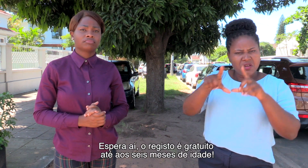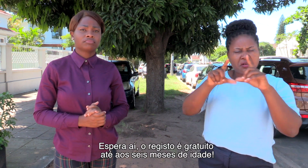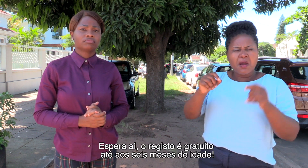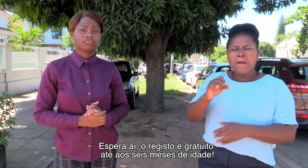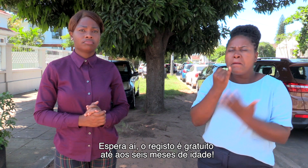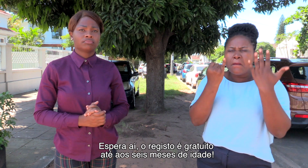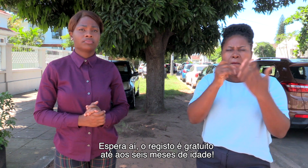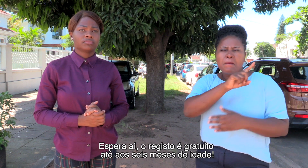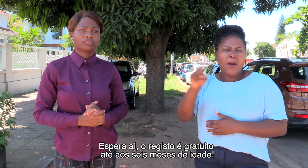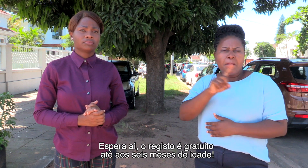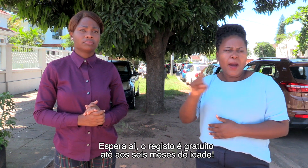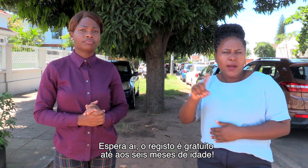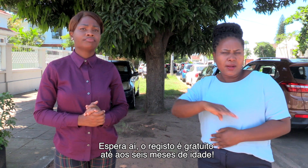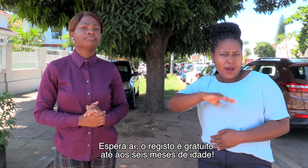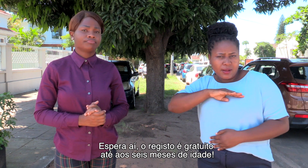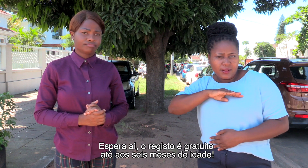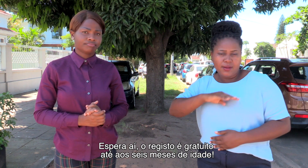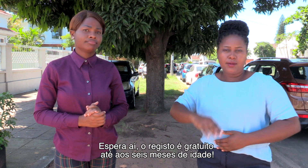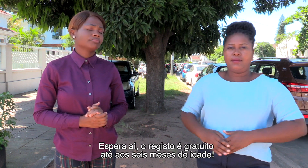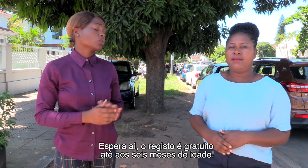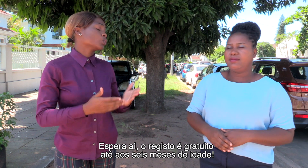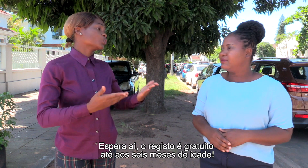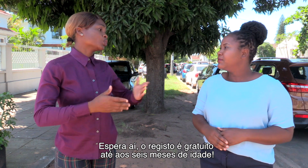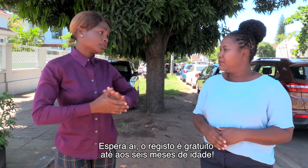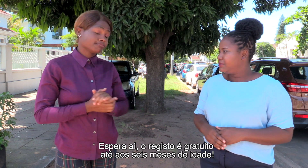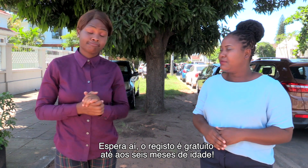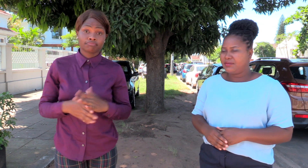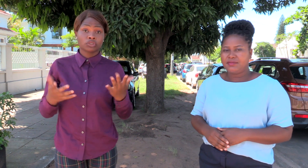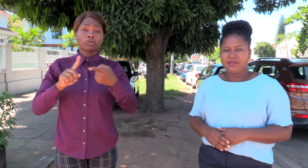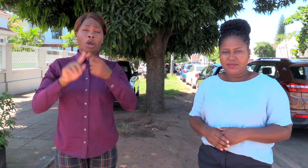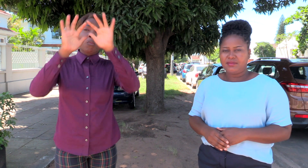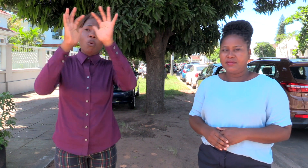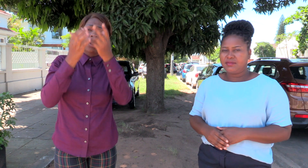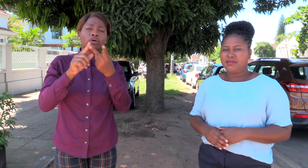Espera aí! O registro é gratuito até aos 6 meses de idade.